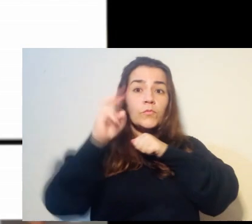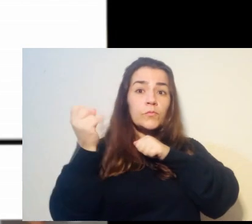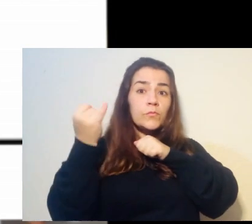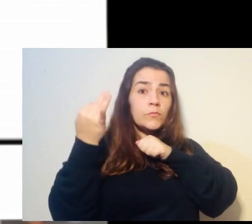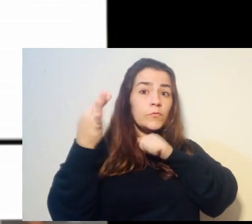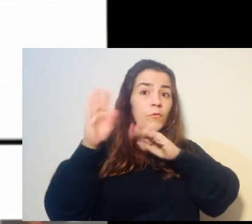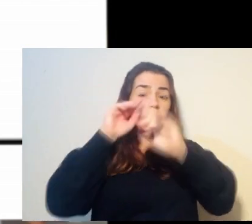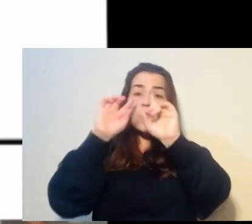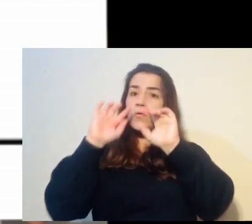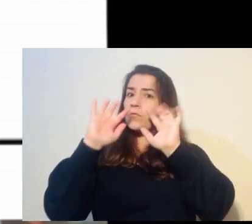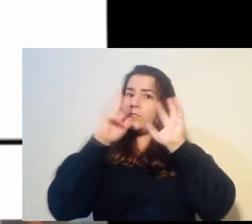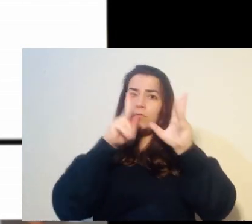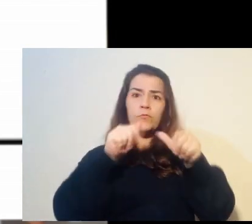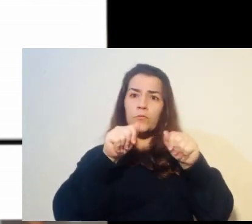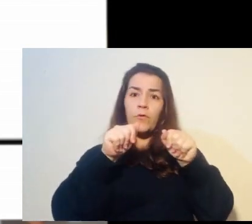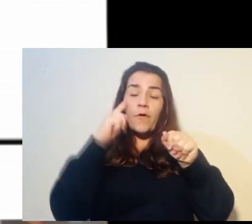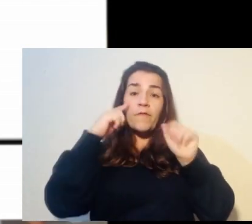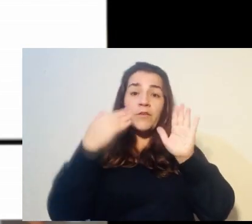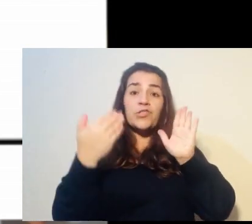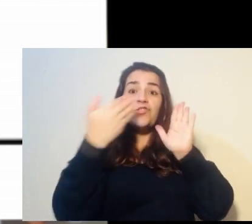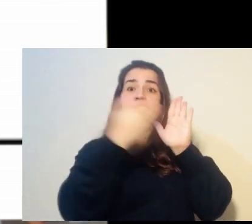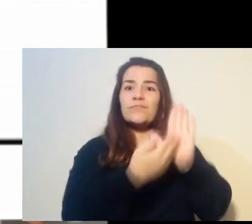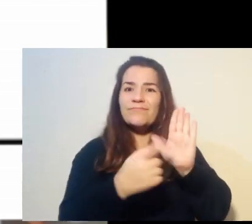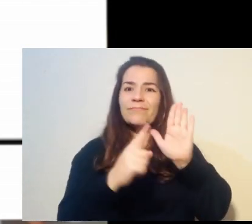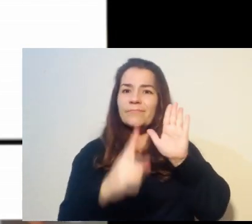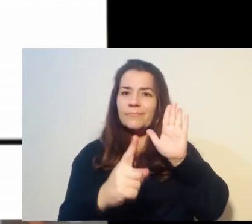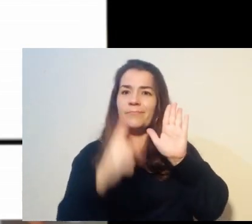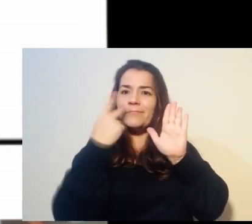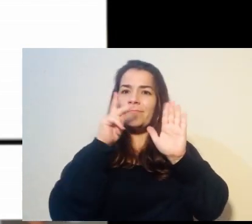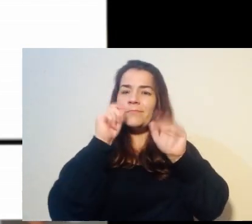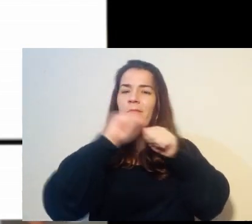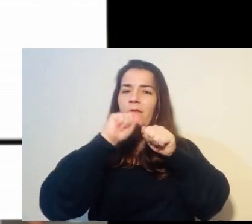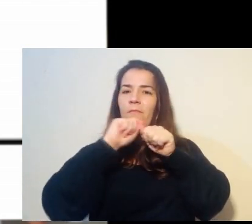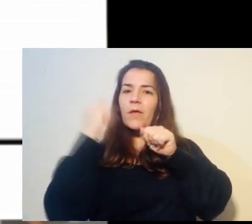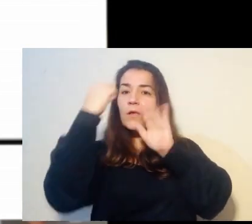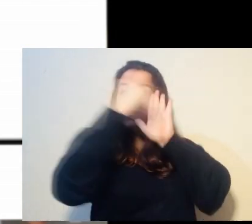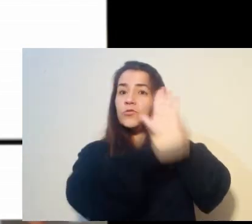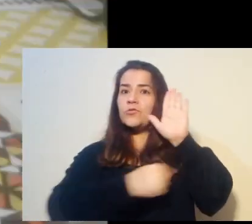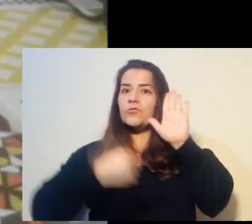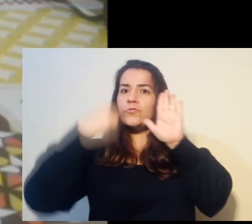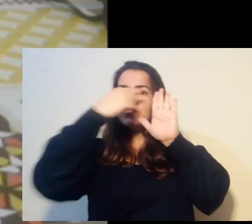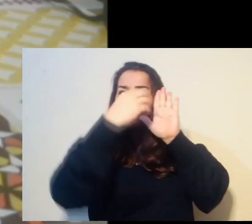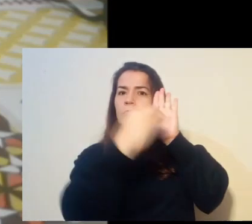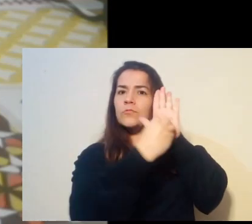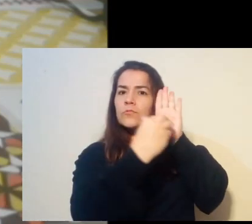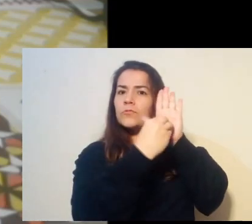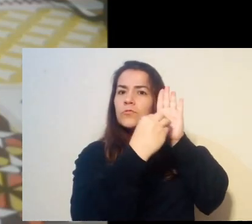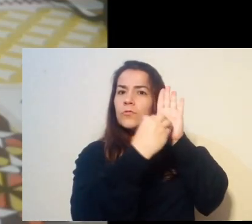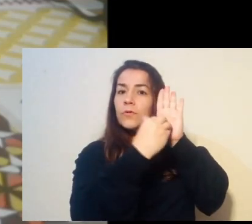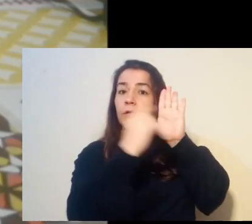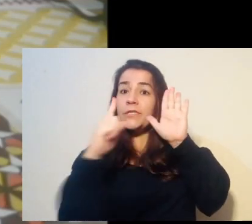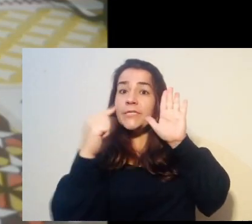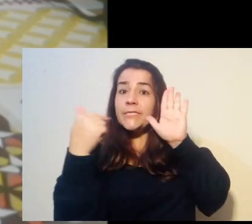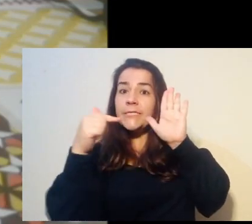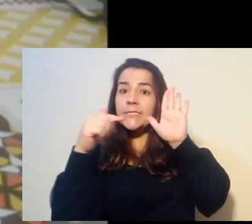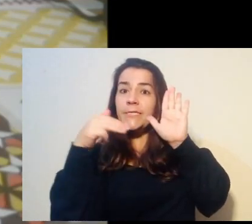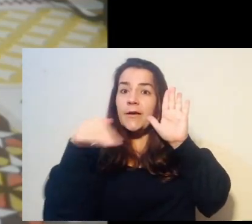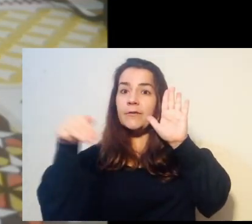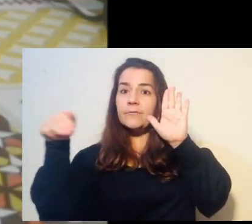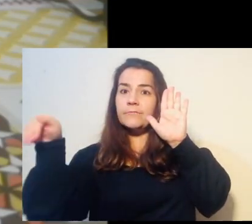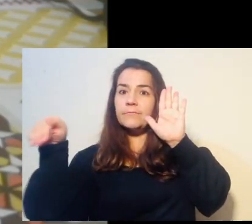que é um cálculo padrão, e vai chegar nessa medida. Por exemplo, o meu diâmetro interno é de 17